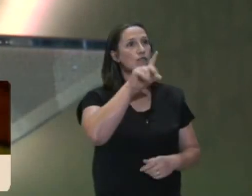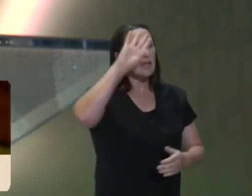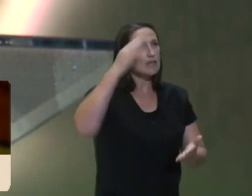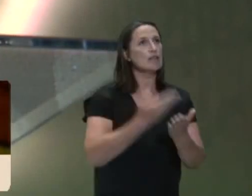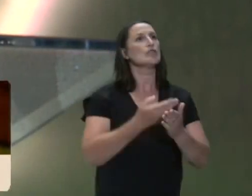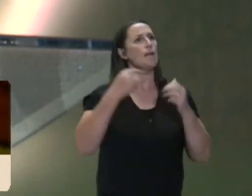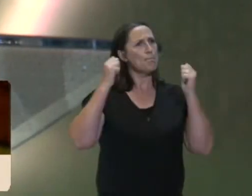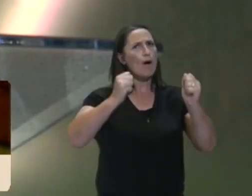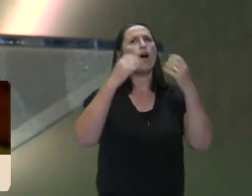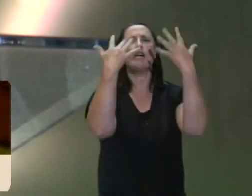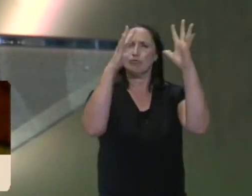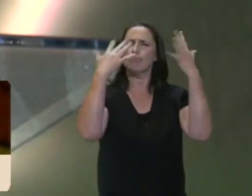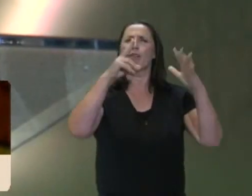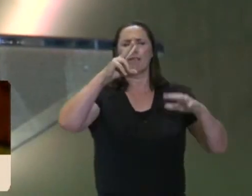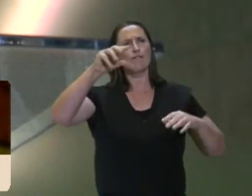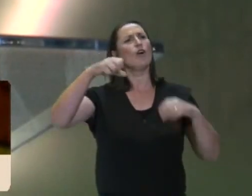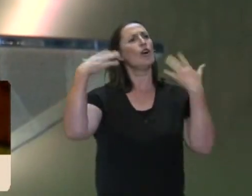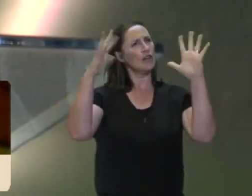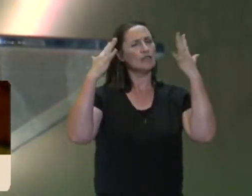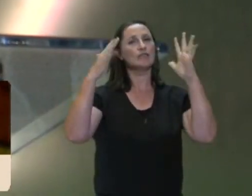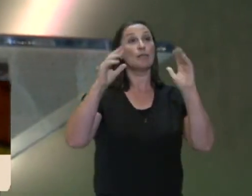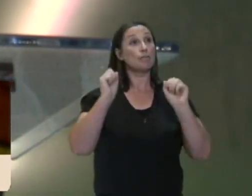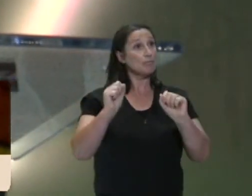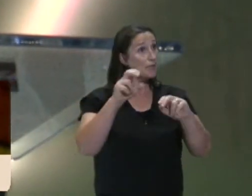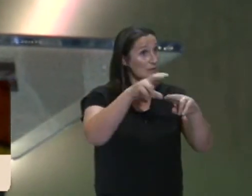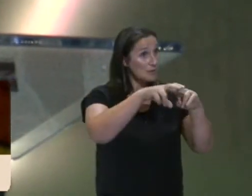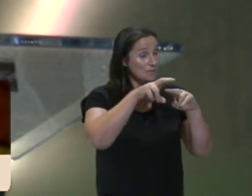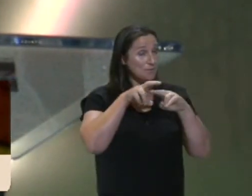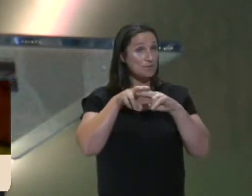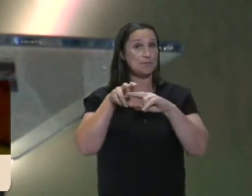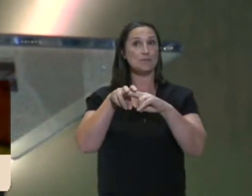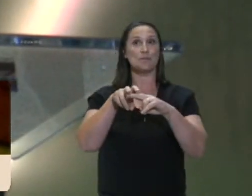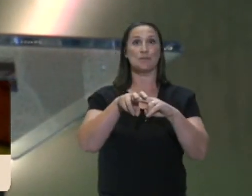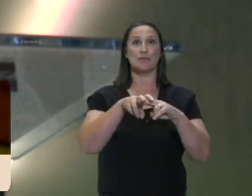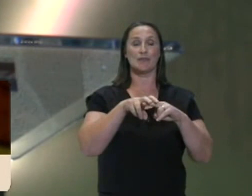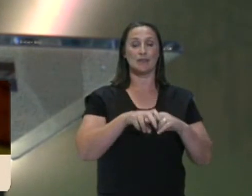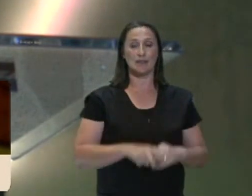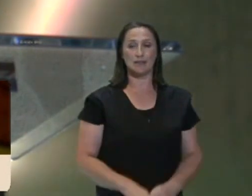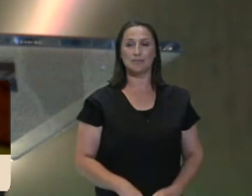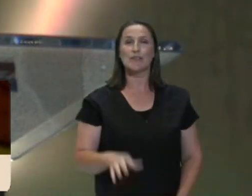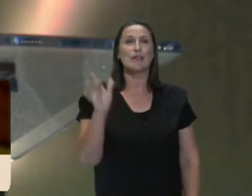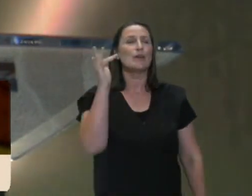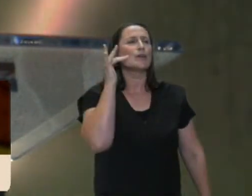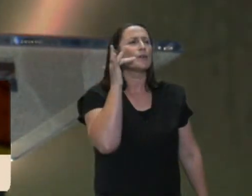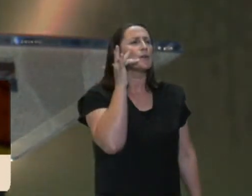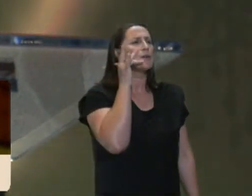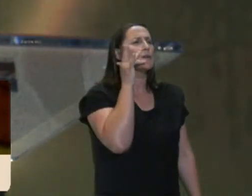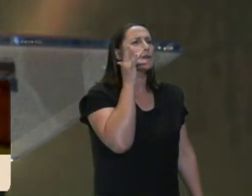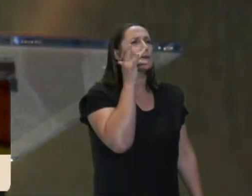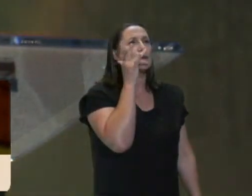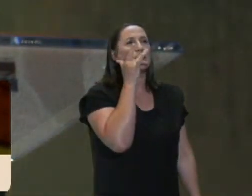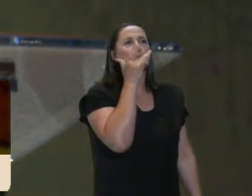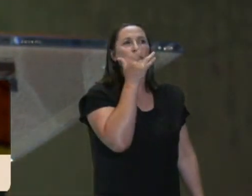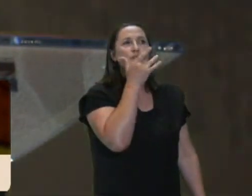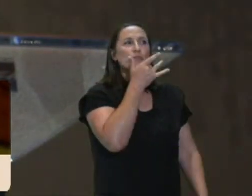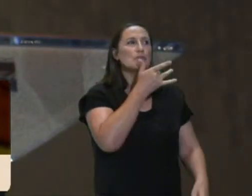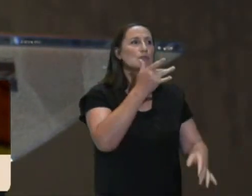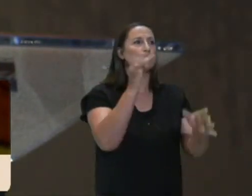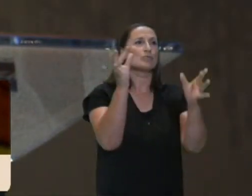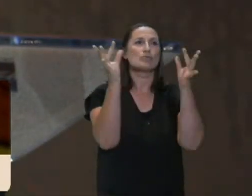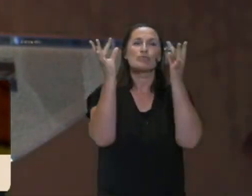Louvado seja o Senhor. Você pode sentar-se, querido. Que gostoso a gente estar na presença de Deus,